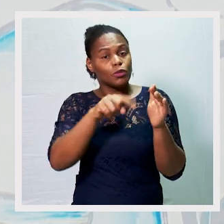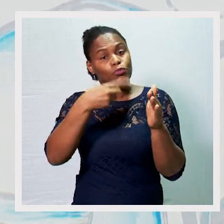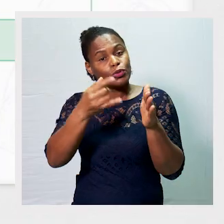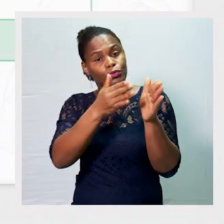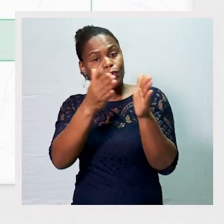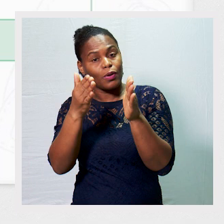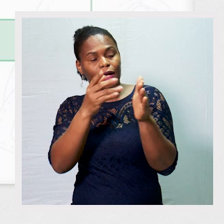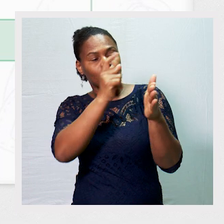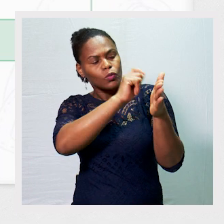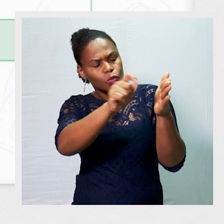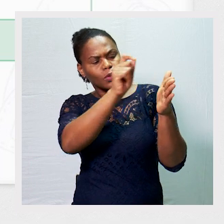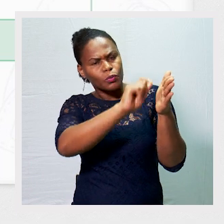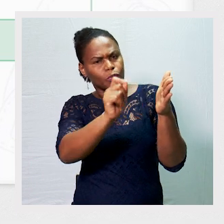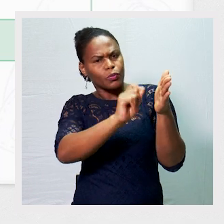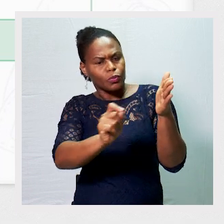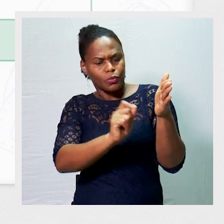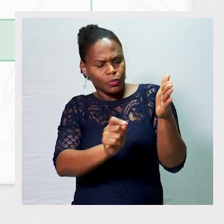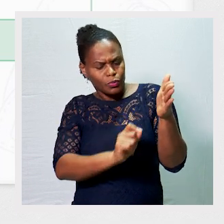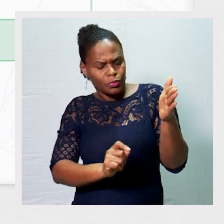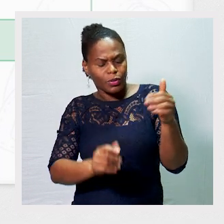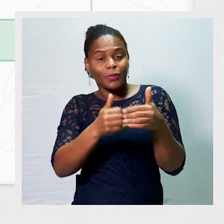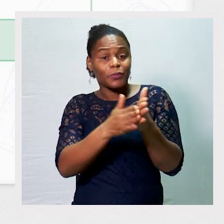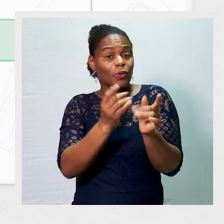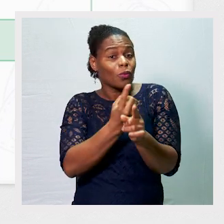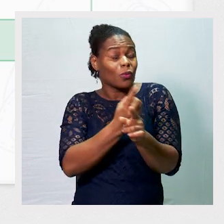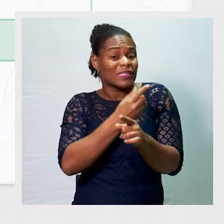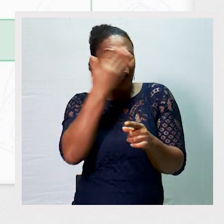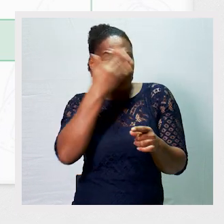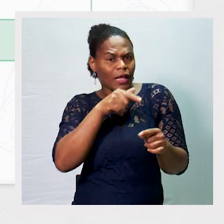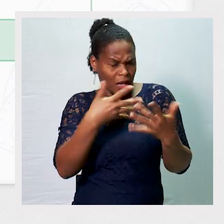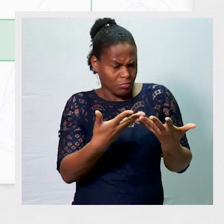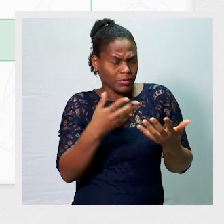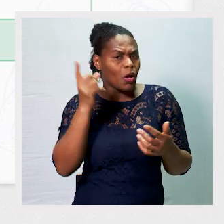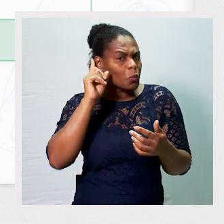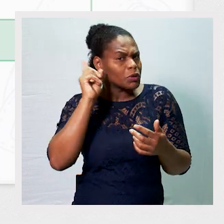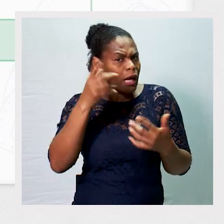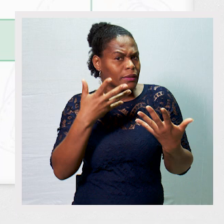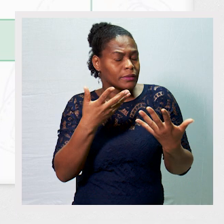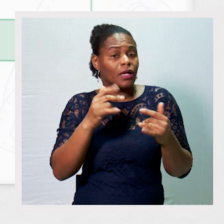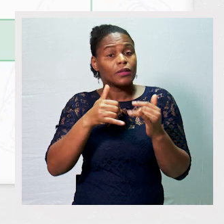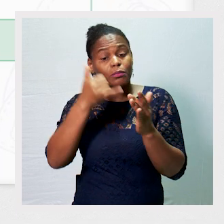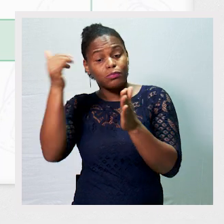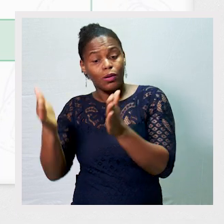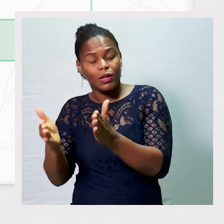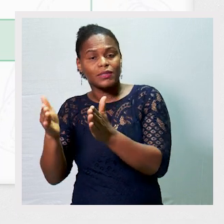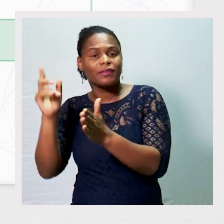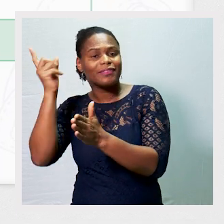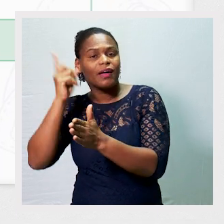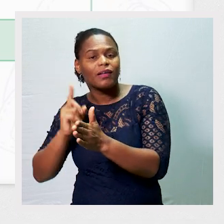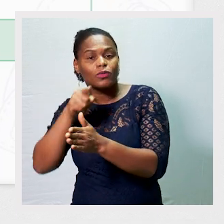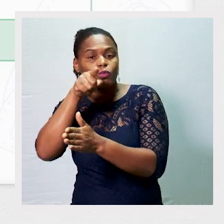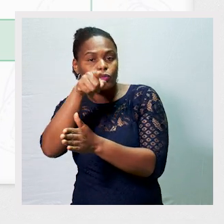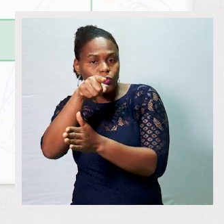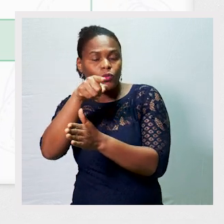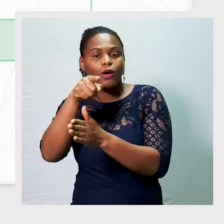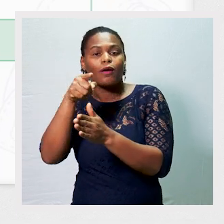importantes e aqui vão escrever todos esses acontecimentos que ocorreram nesses dias e do outro lado